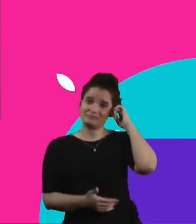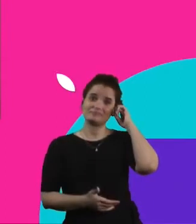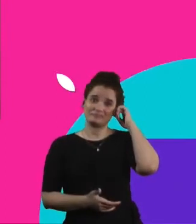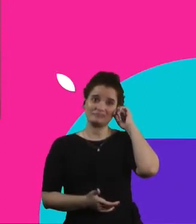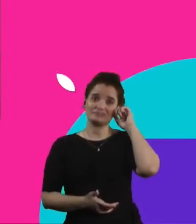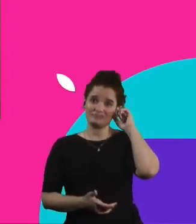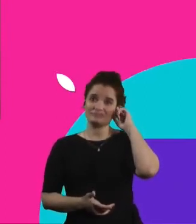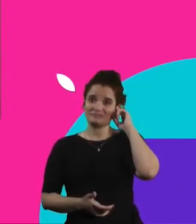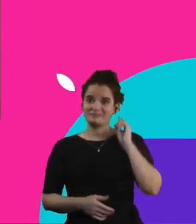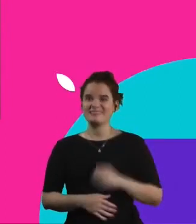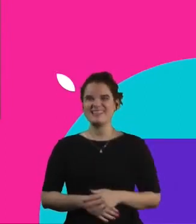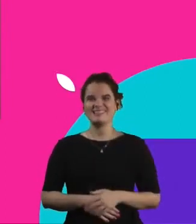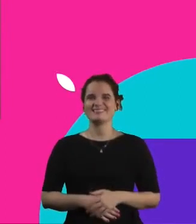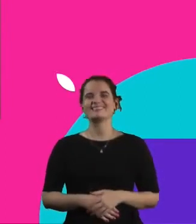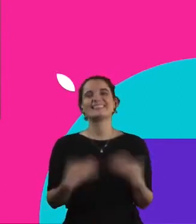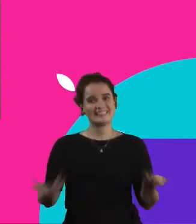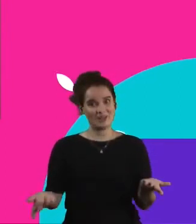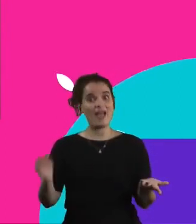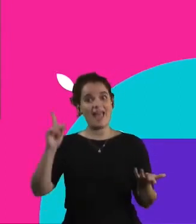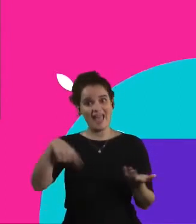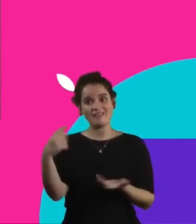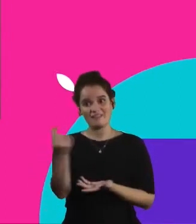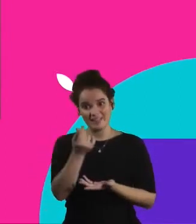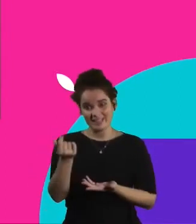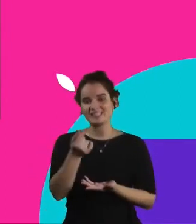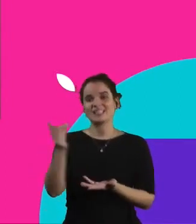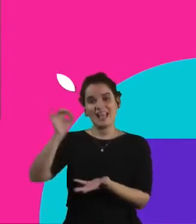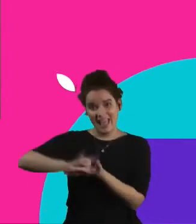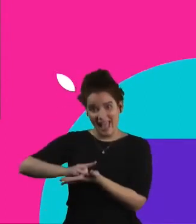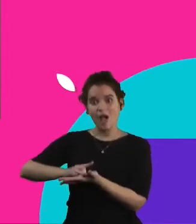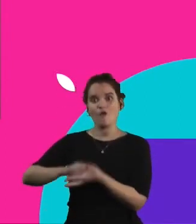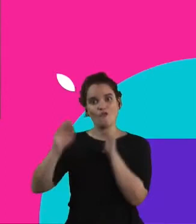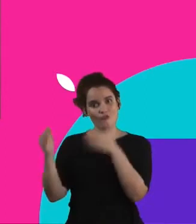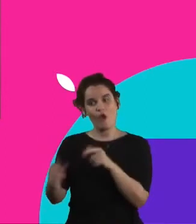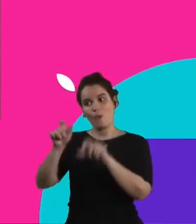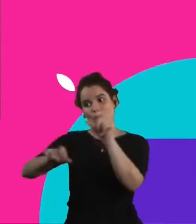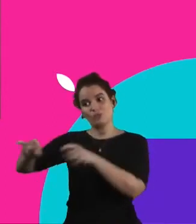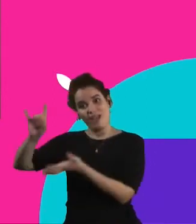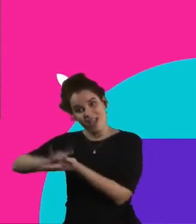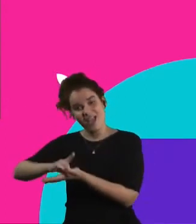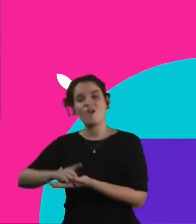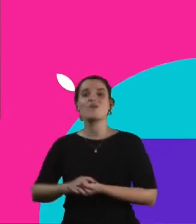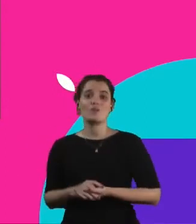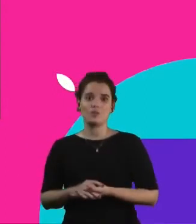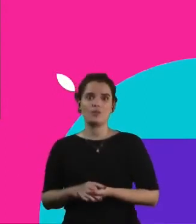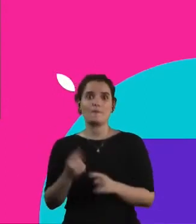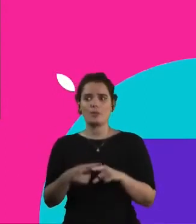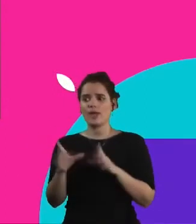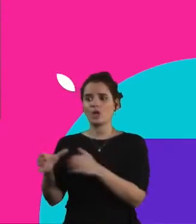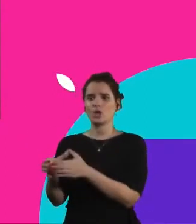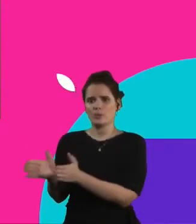É, aqui é finanças reais para pessoas reais, né? A gente fala aqui de um grupo, né, de pessoas